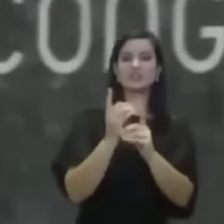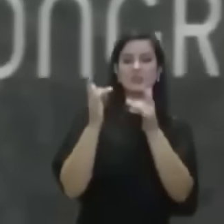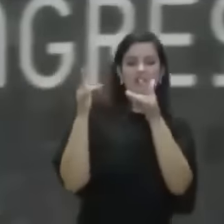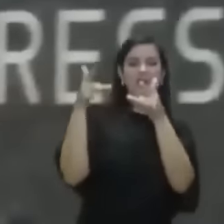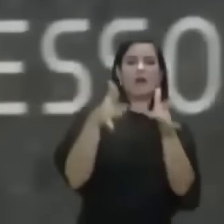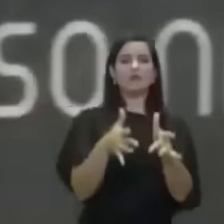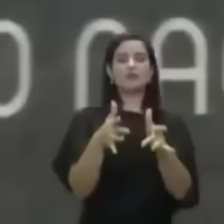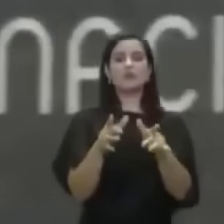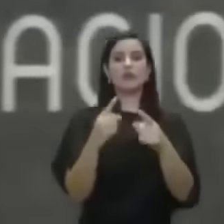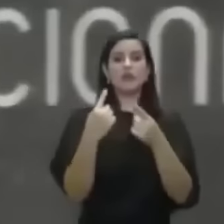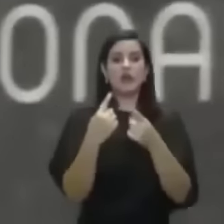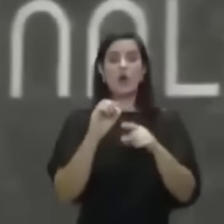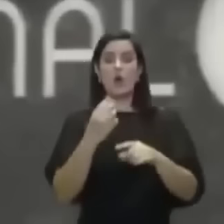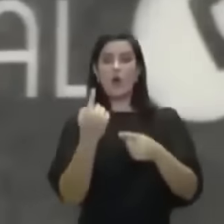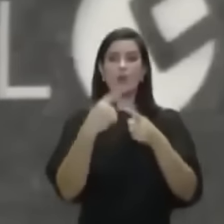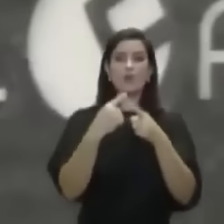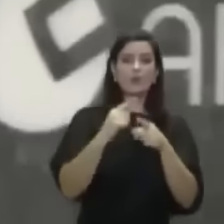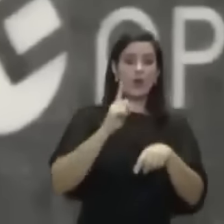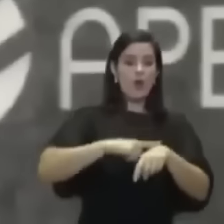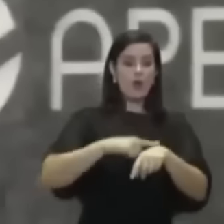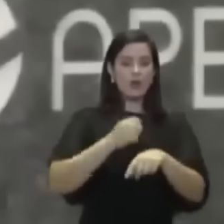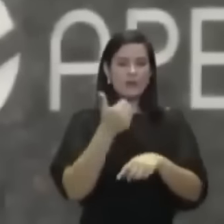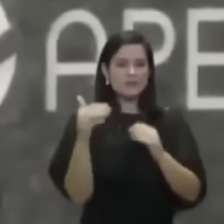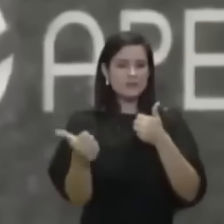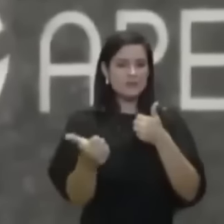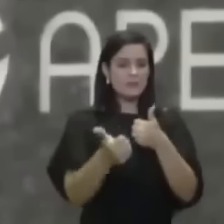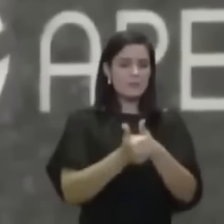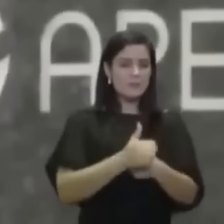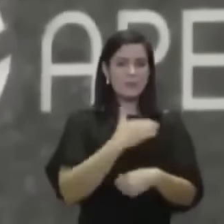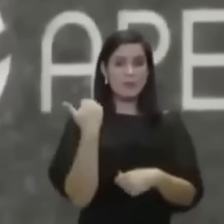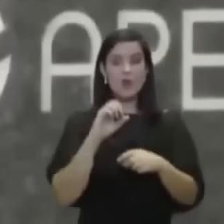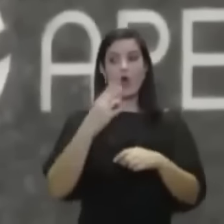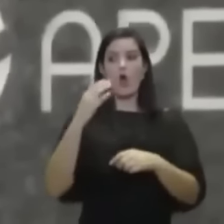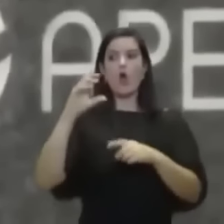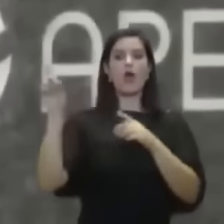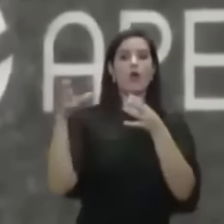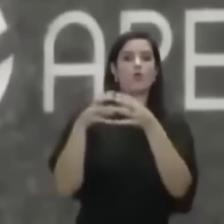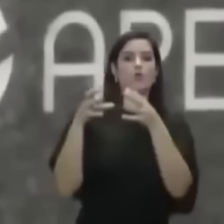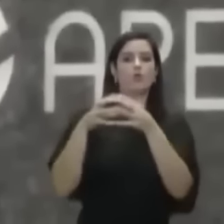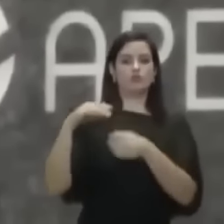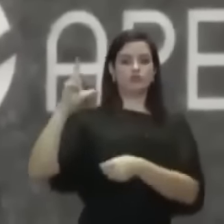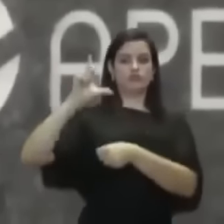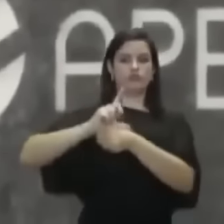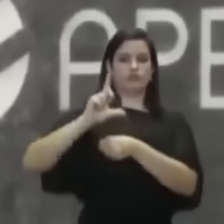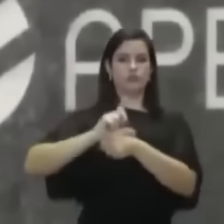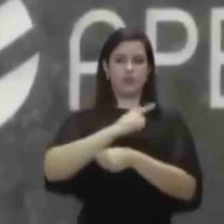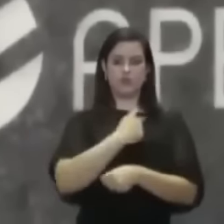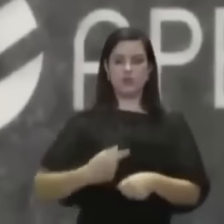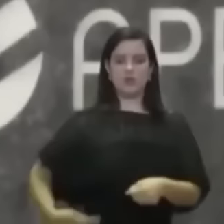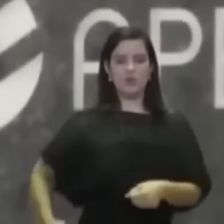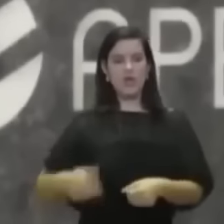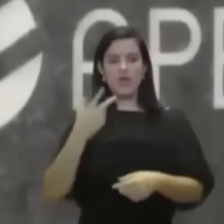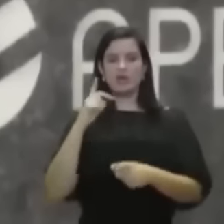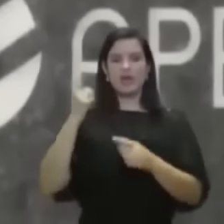trevas? Será que era certeza que o Sinédrio acusaria ele por 2 gravíssimos crimes, blasfêmia contra Deus e